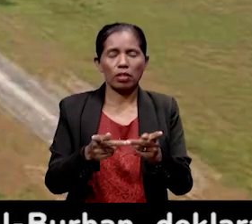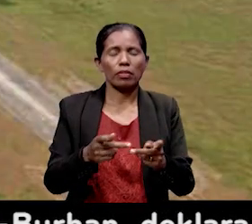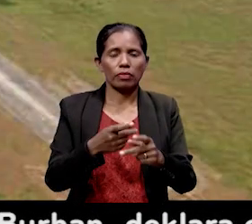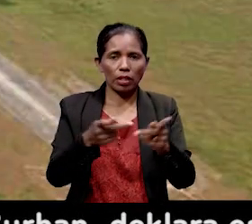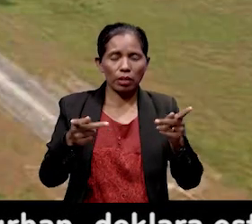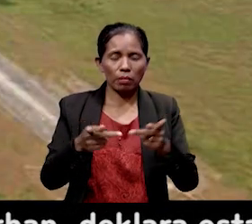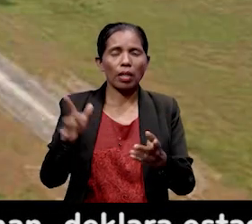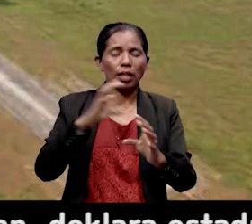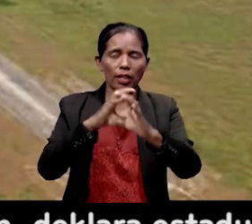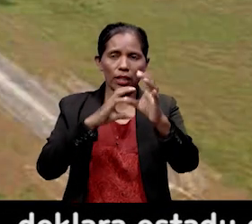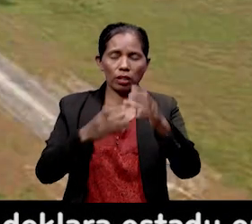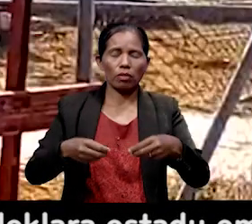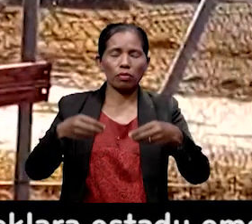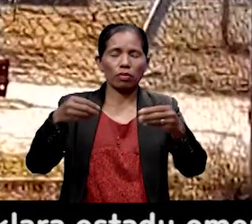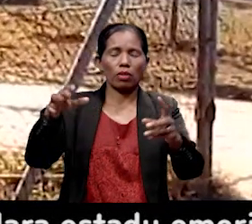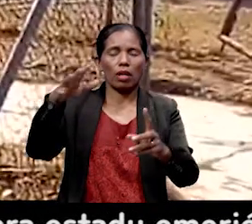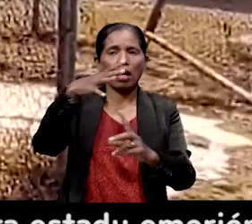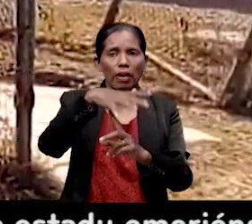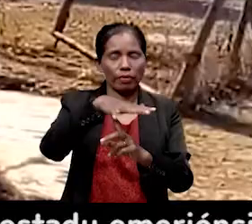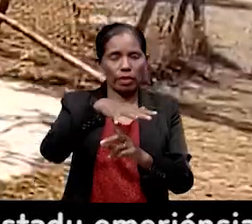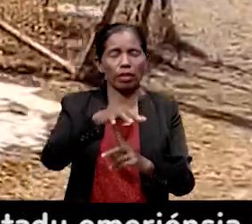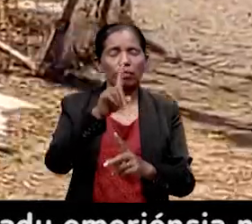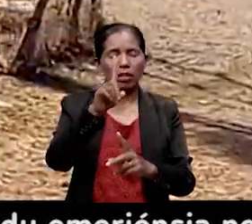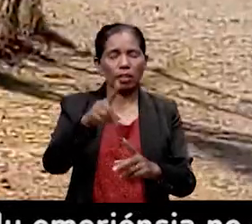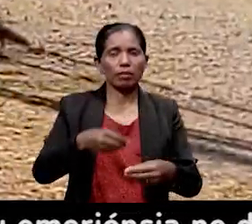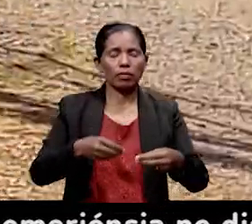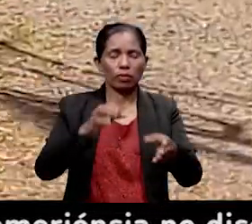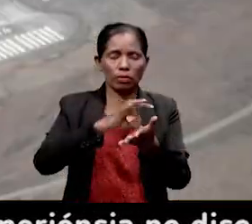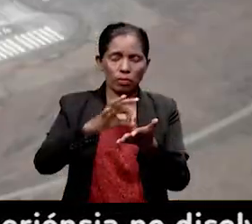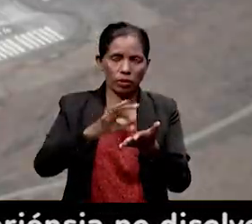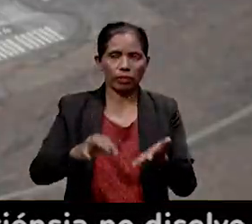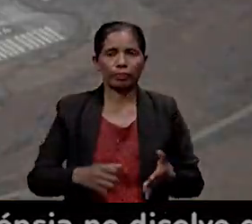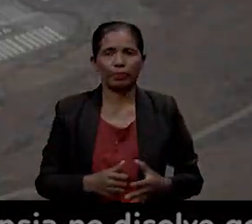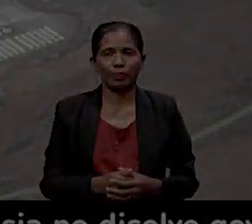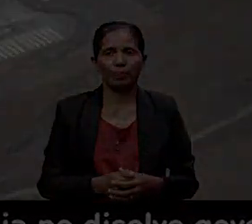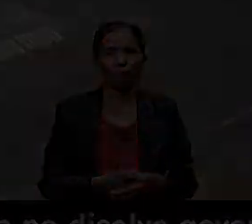oferece avião ida e inclui formação. Almeida dos Santos, Benvinda Ximenes, GMN.